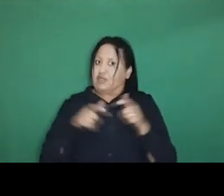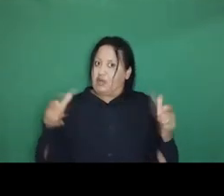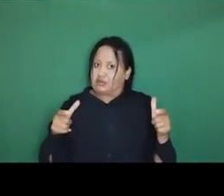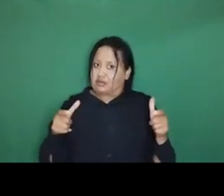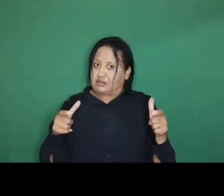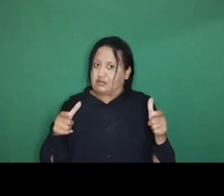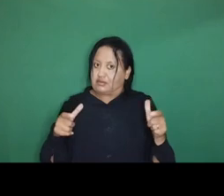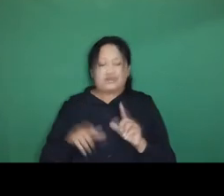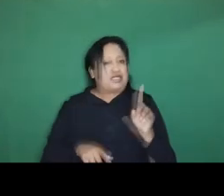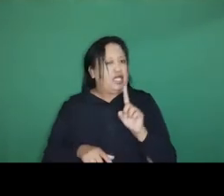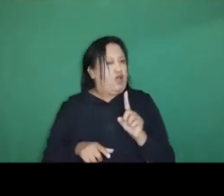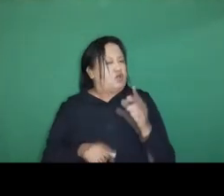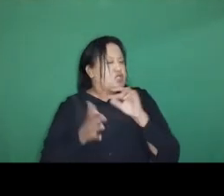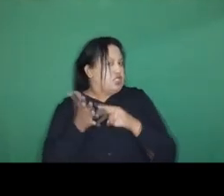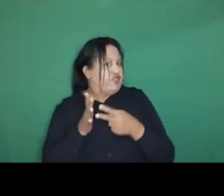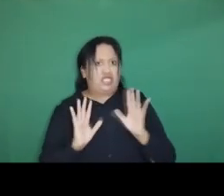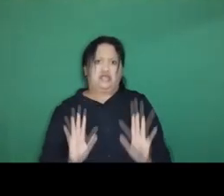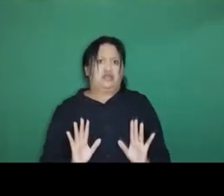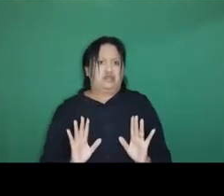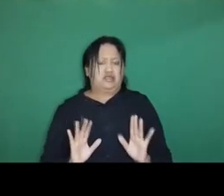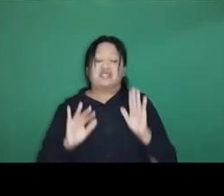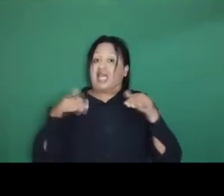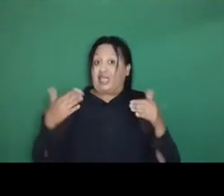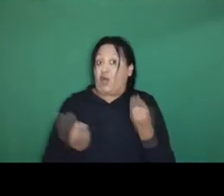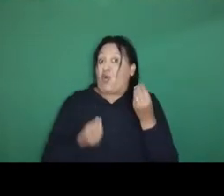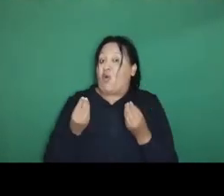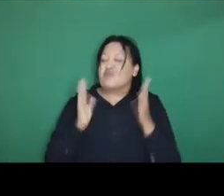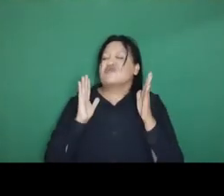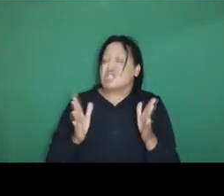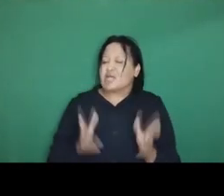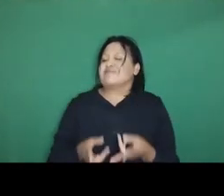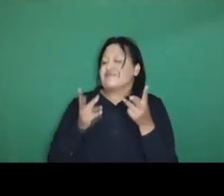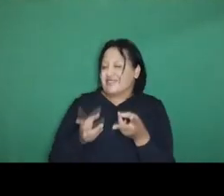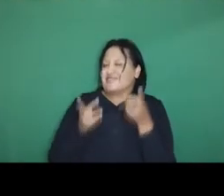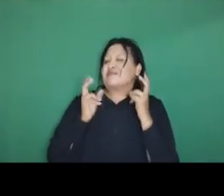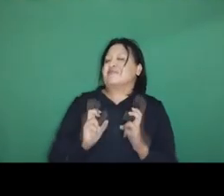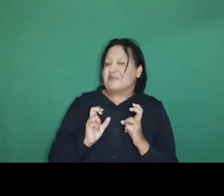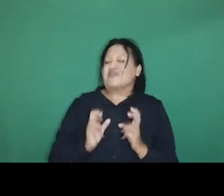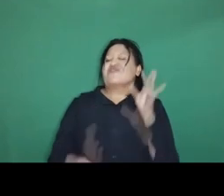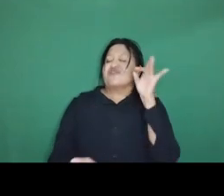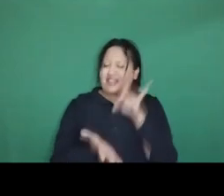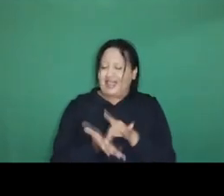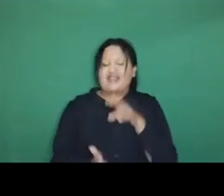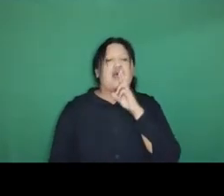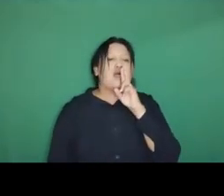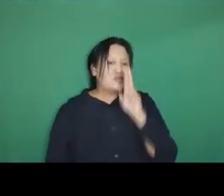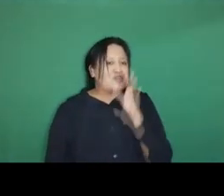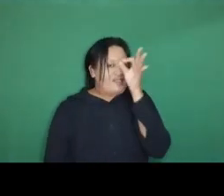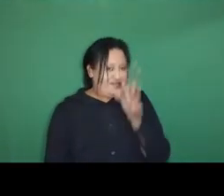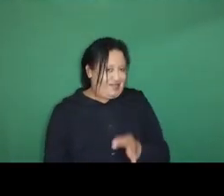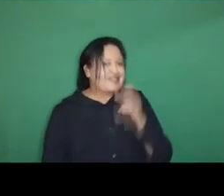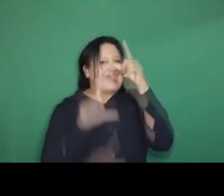né então pouco significativo Então como a gente já suspeitava realmente a resposta correta